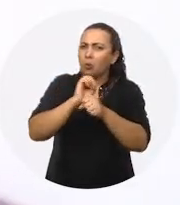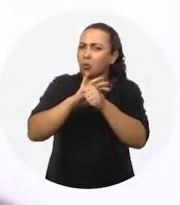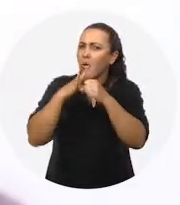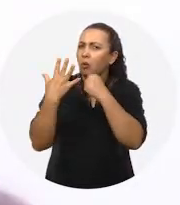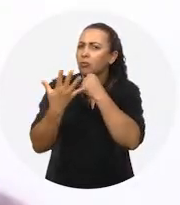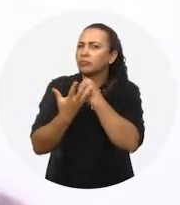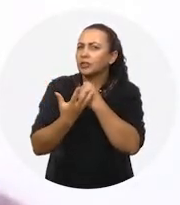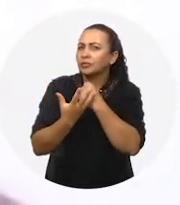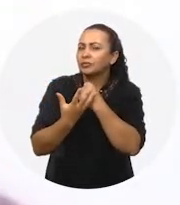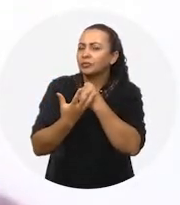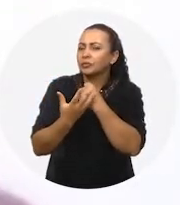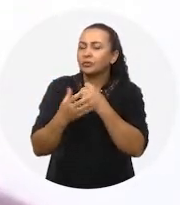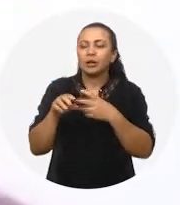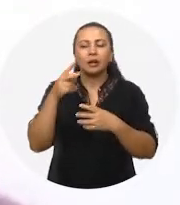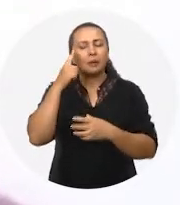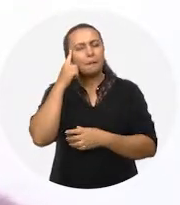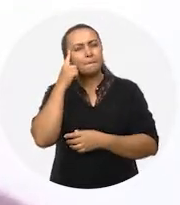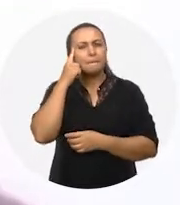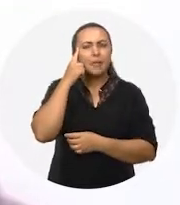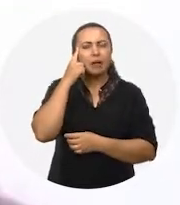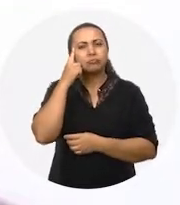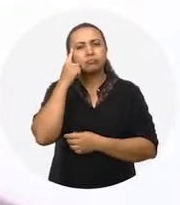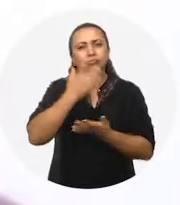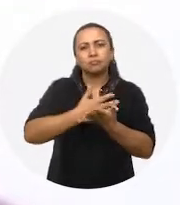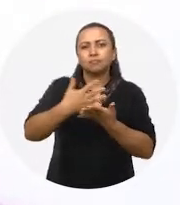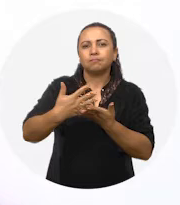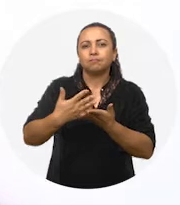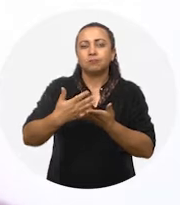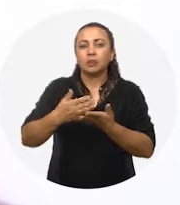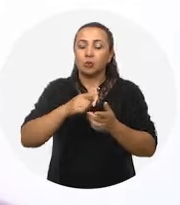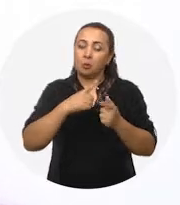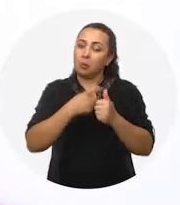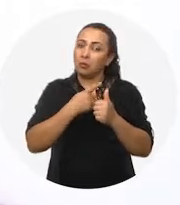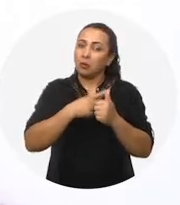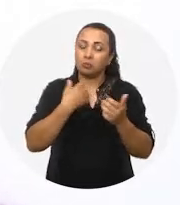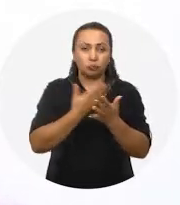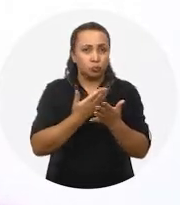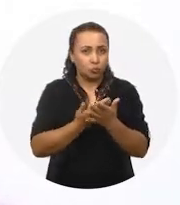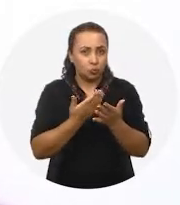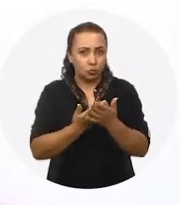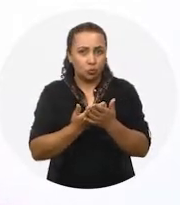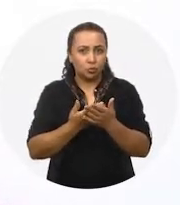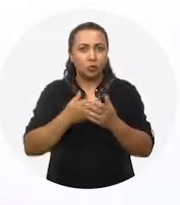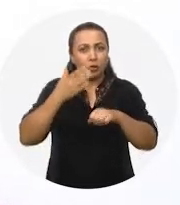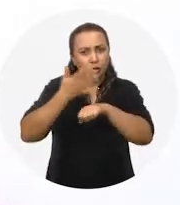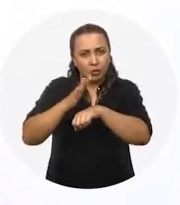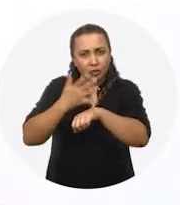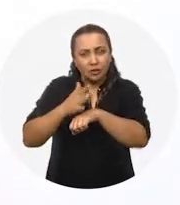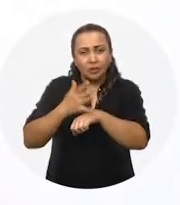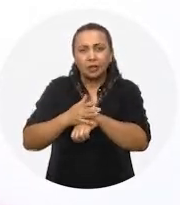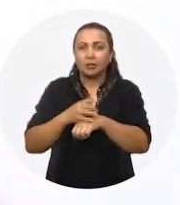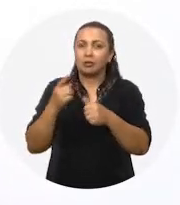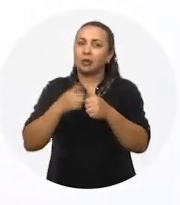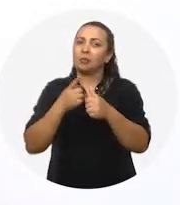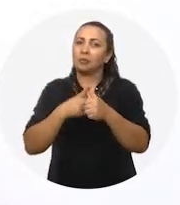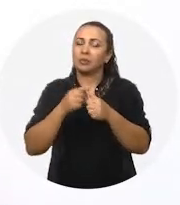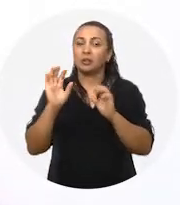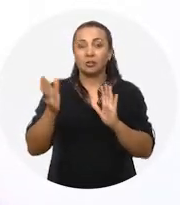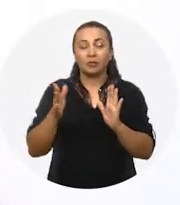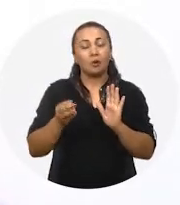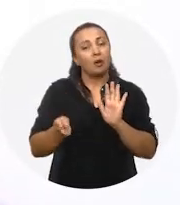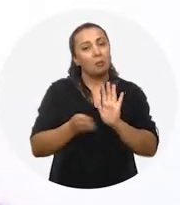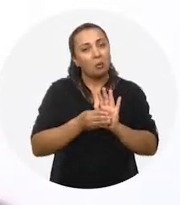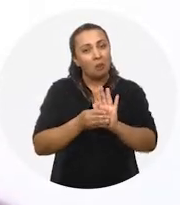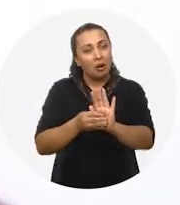o coronavírus? Então foi quando nós começamos os primeiros estudos de simulação, né, que é aquele primeiro trabalho que já foi